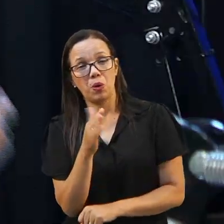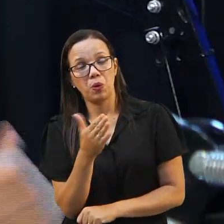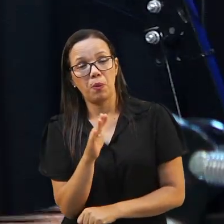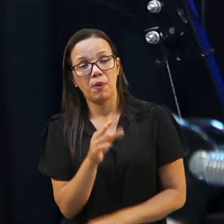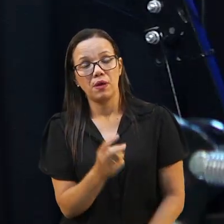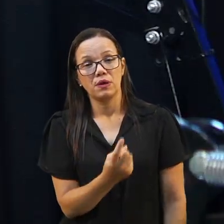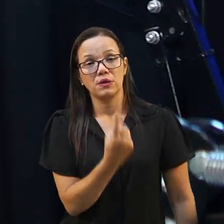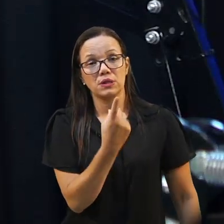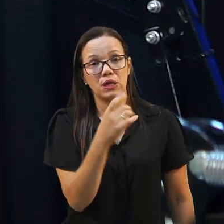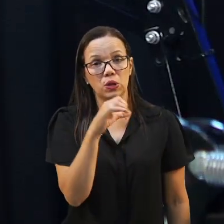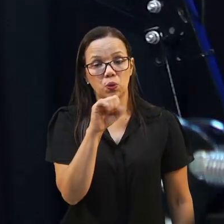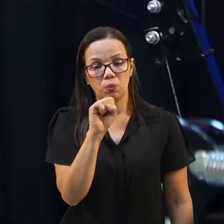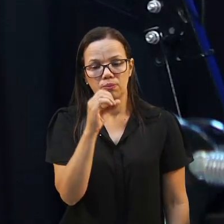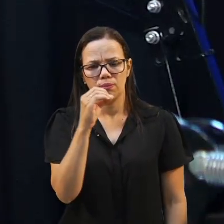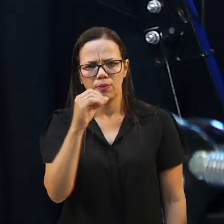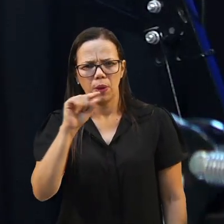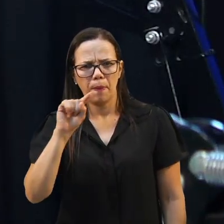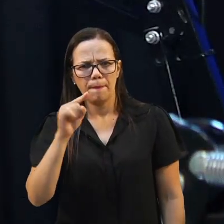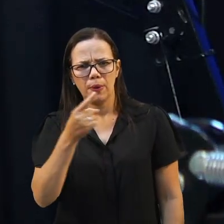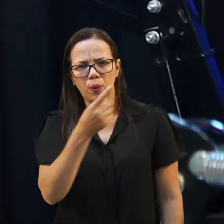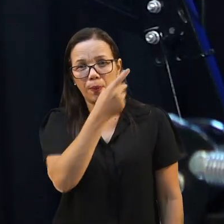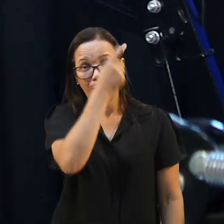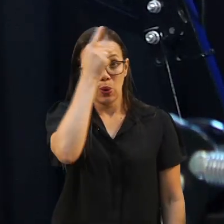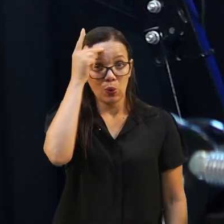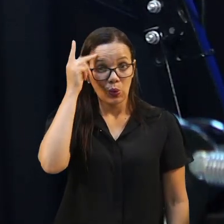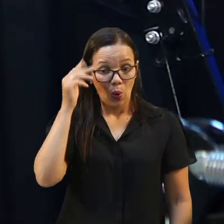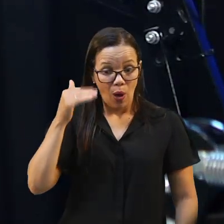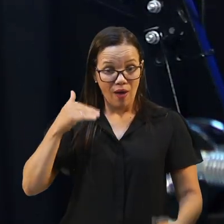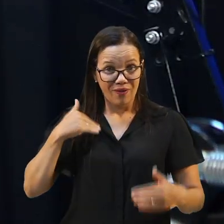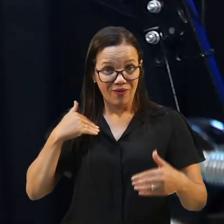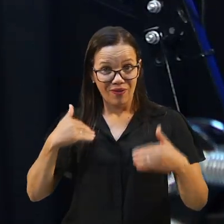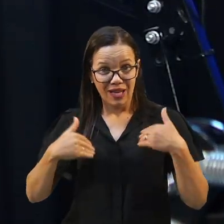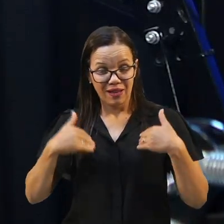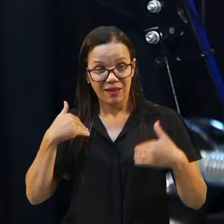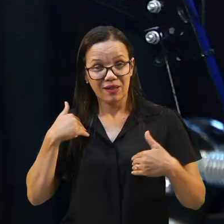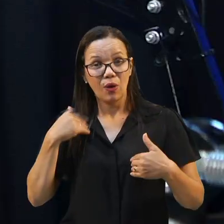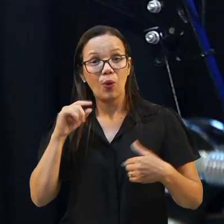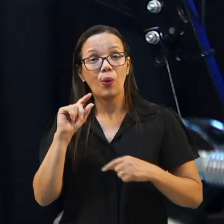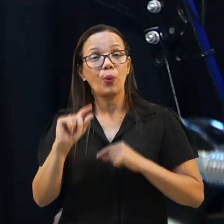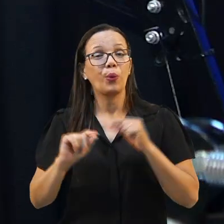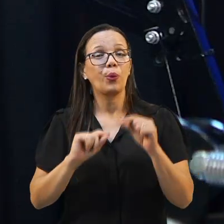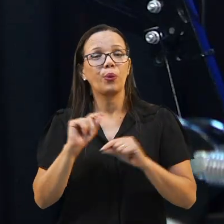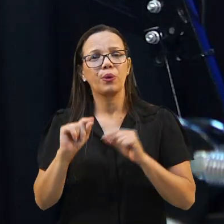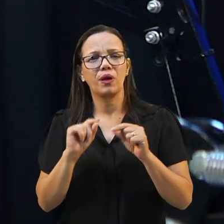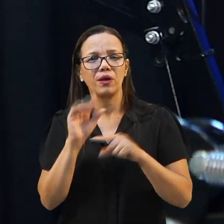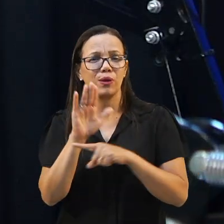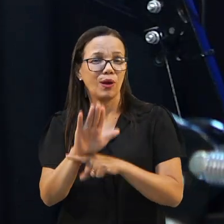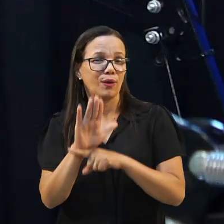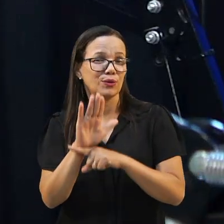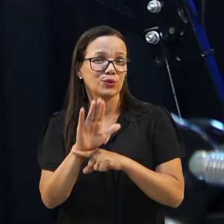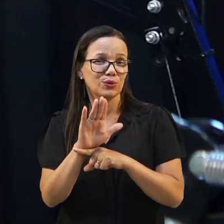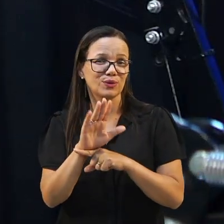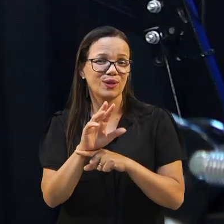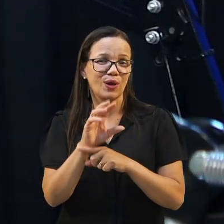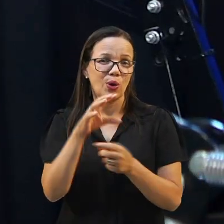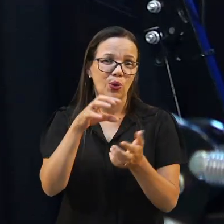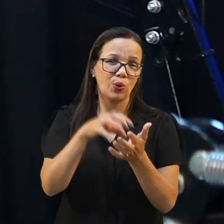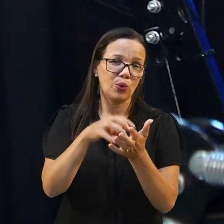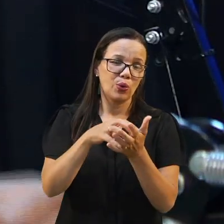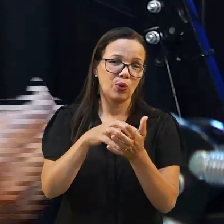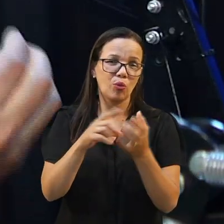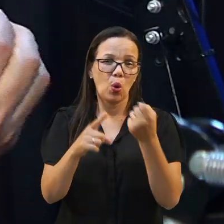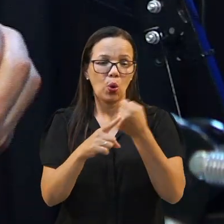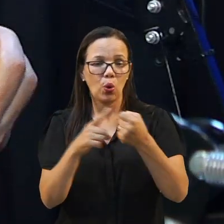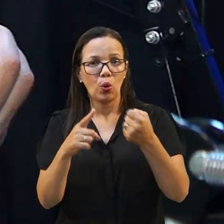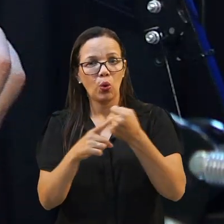de 180 mil pessoas físicas que contribuem,